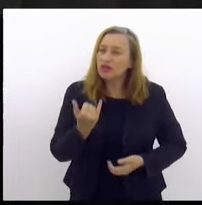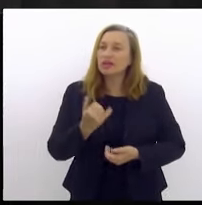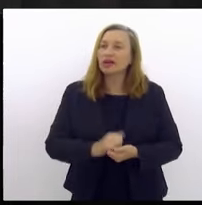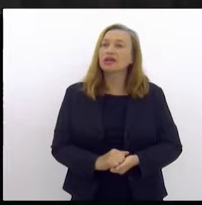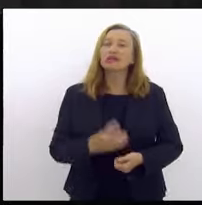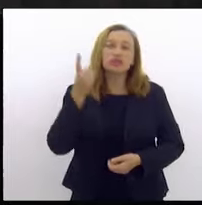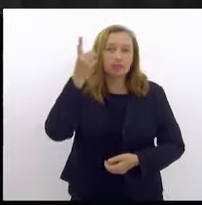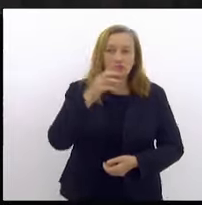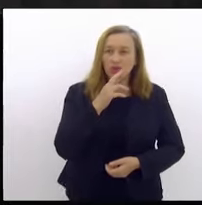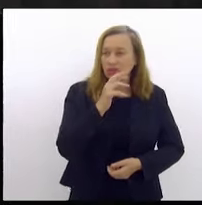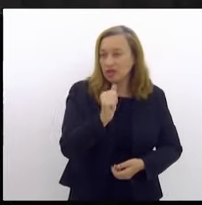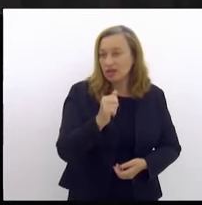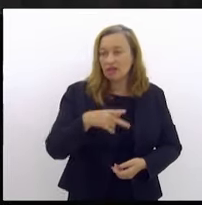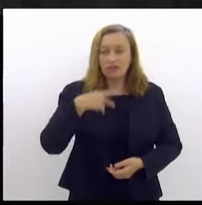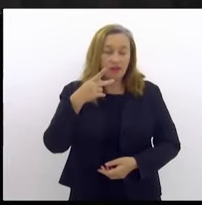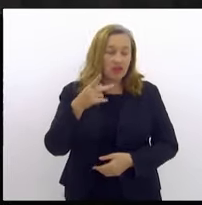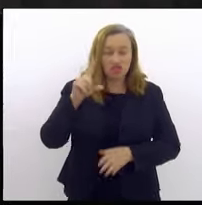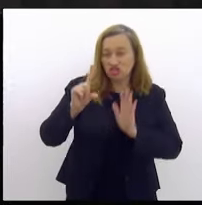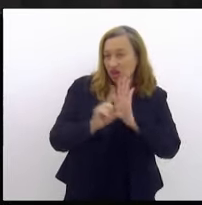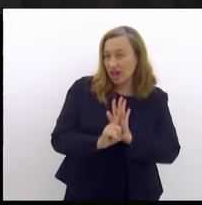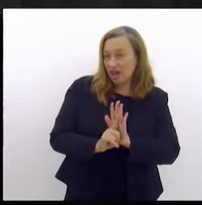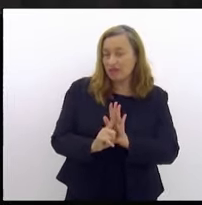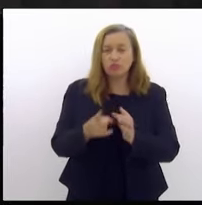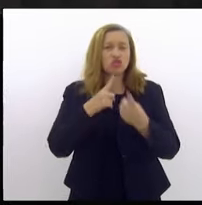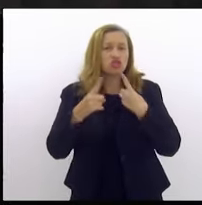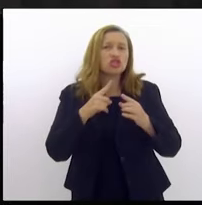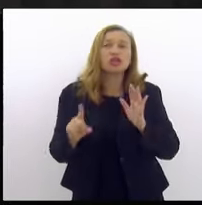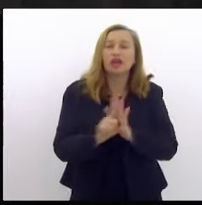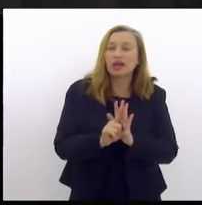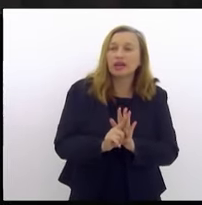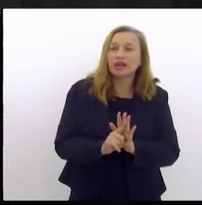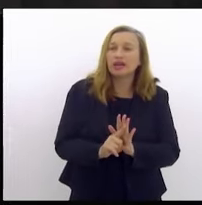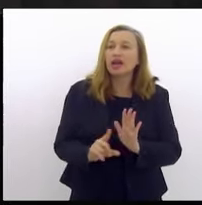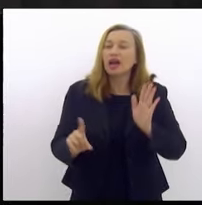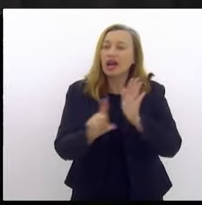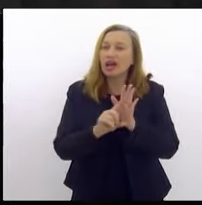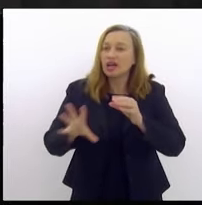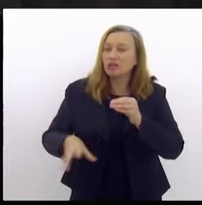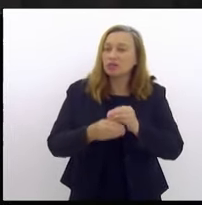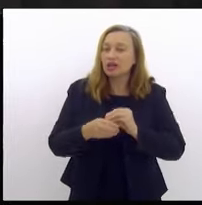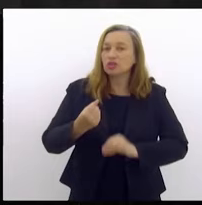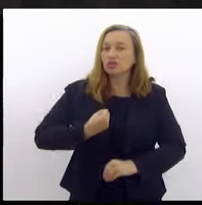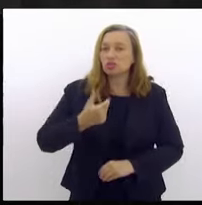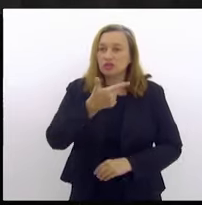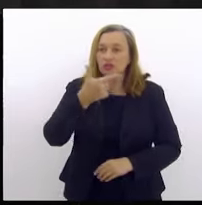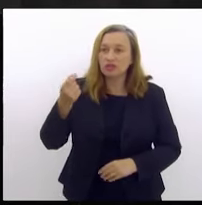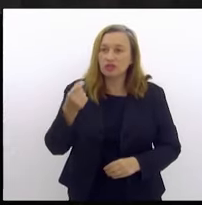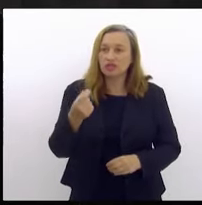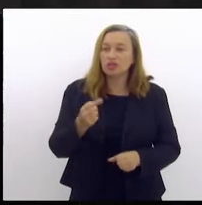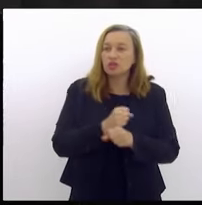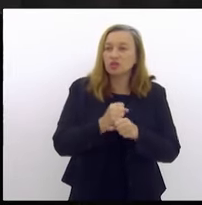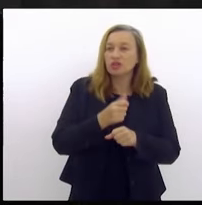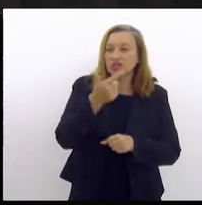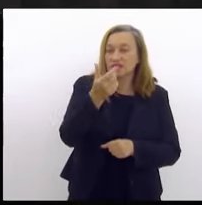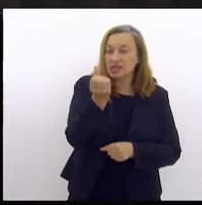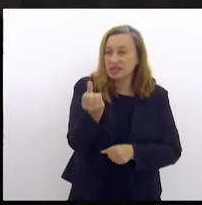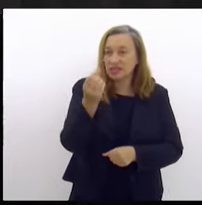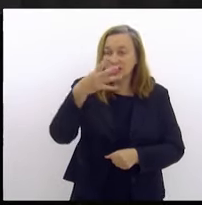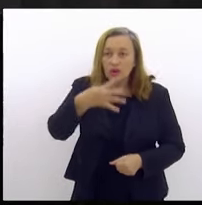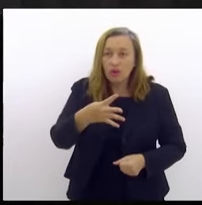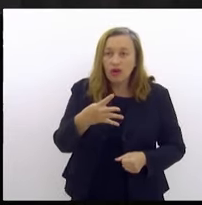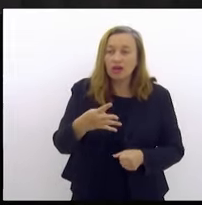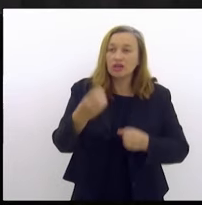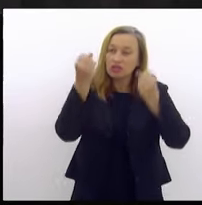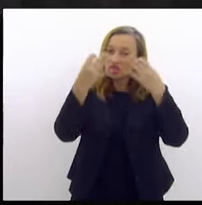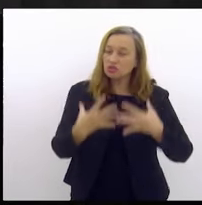deputado Rodrigo Almeida diz que fala tanto de lei, vamos discutir na lei. A lei complementar número 20 é de 64, Luiz Paulo colocou isso